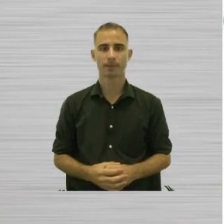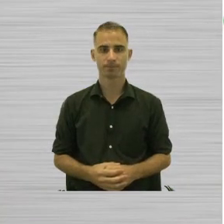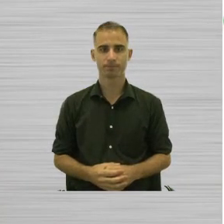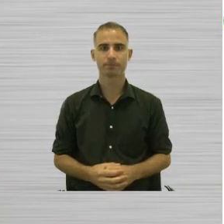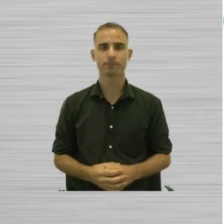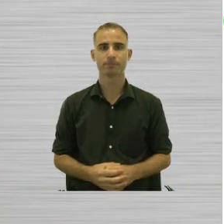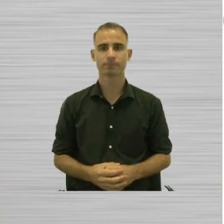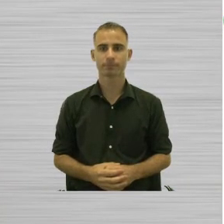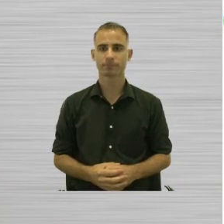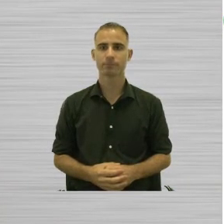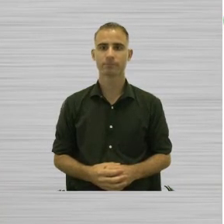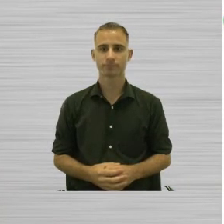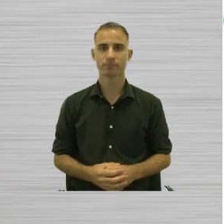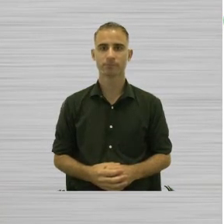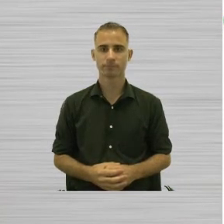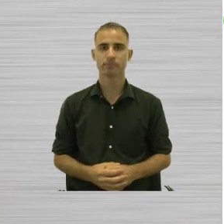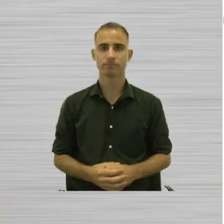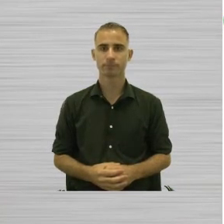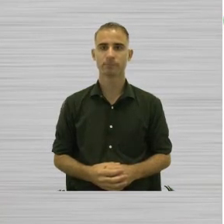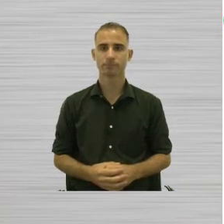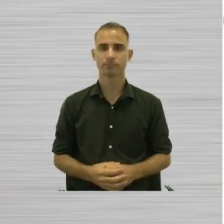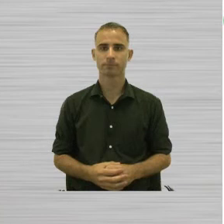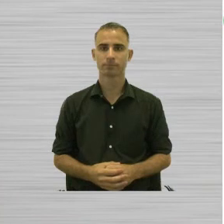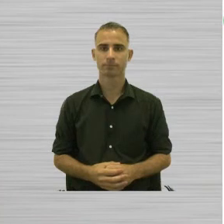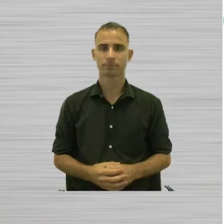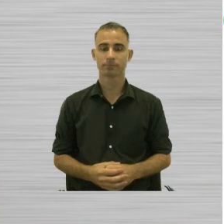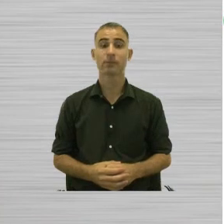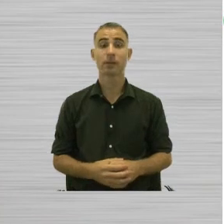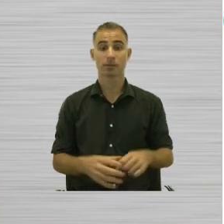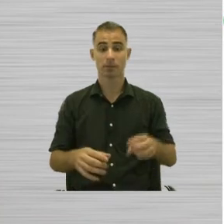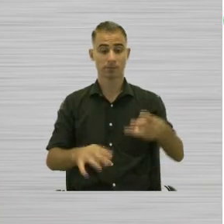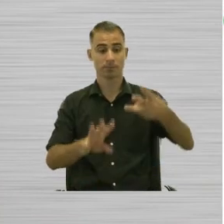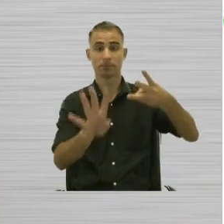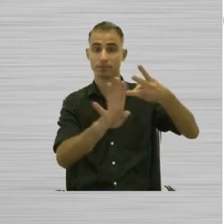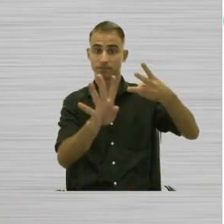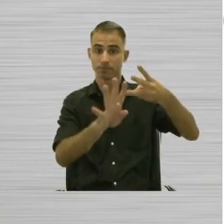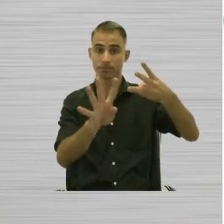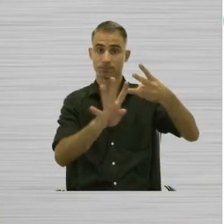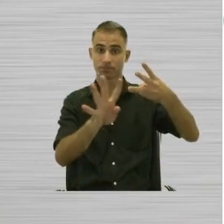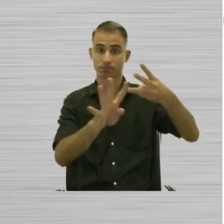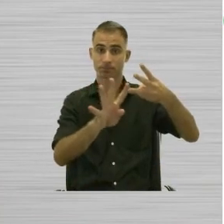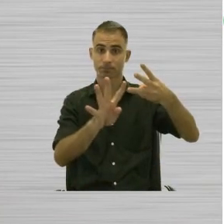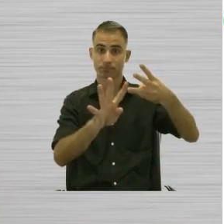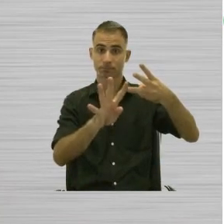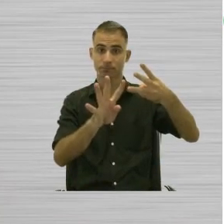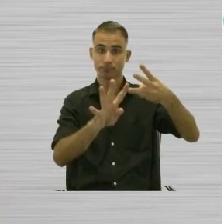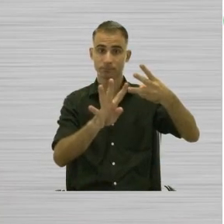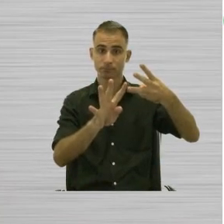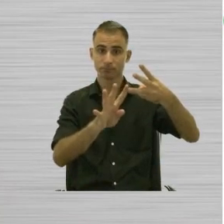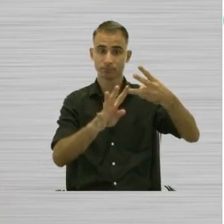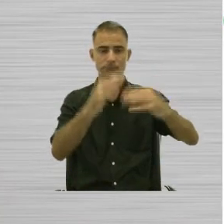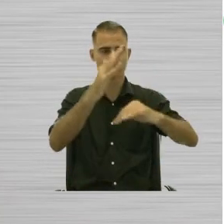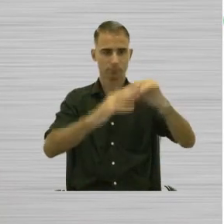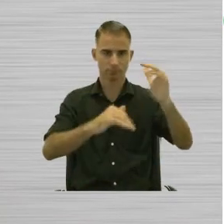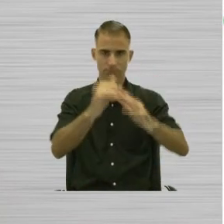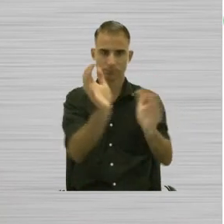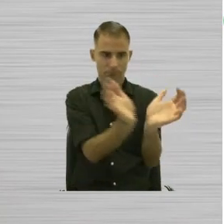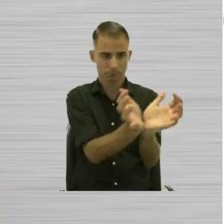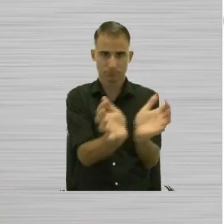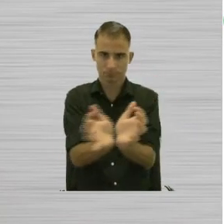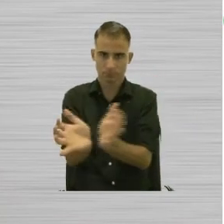O Centro de Especialidade, no terceiro quadrimestre, também desenvolveu ações de promoção à saúde, com